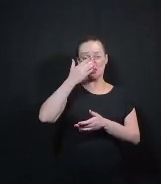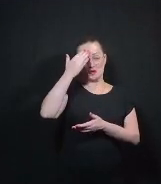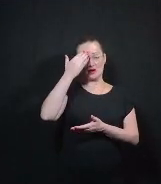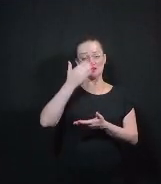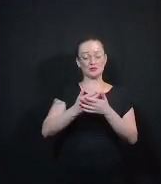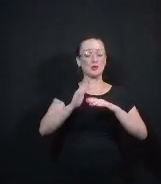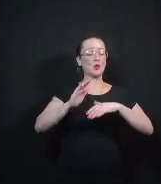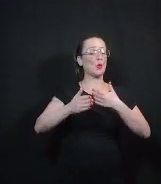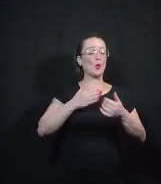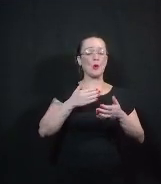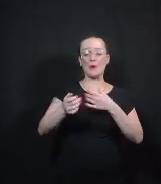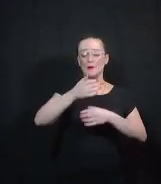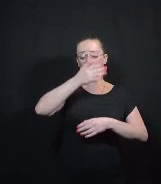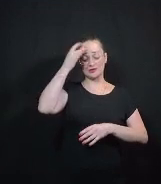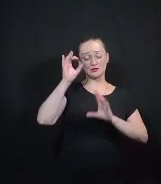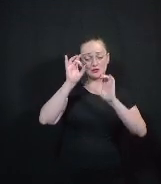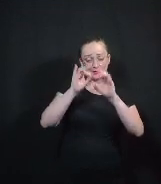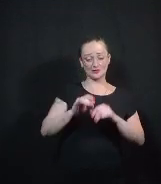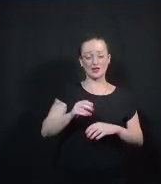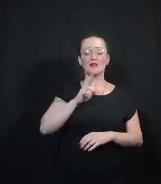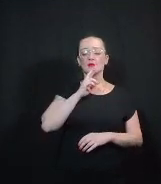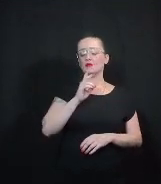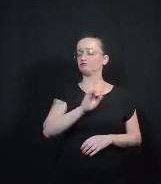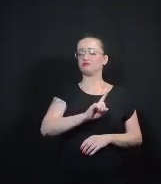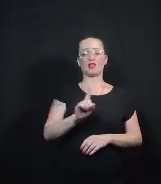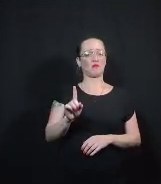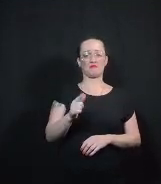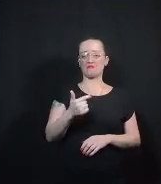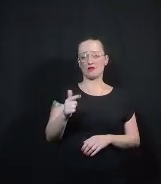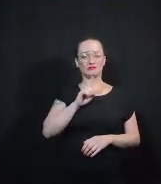especialista responderia que não, né?